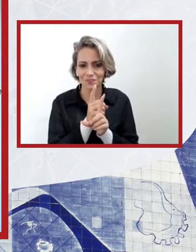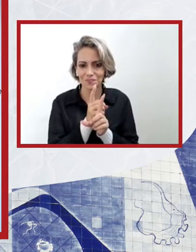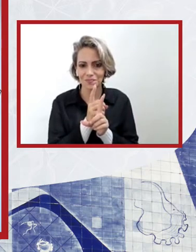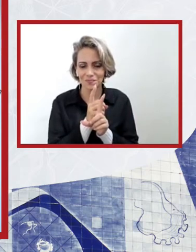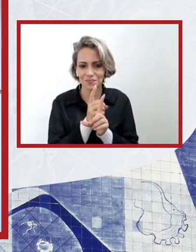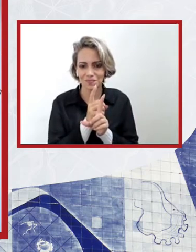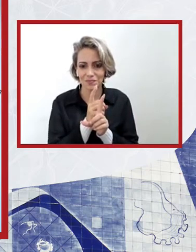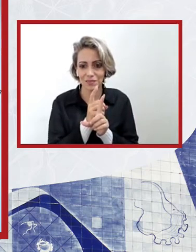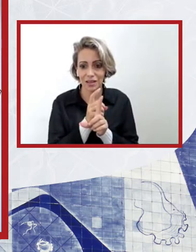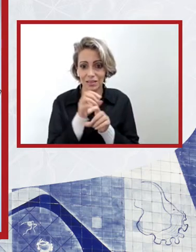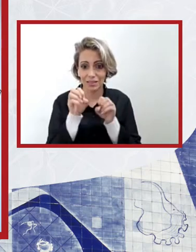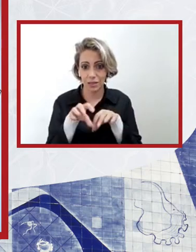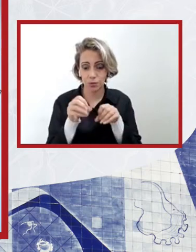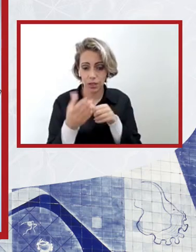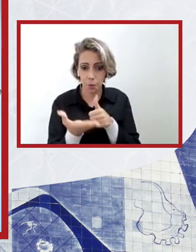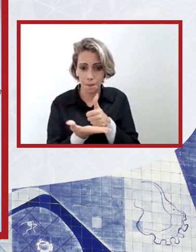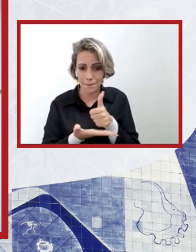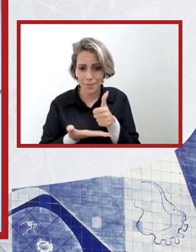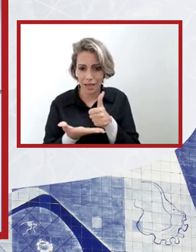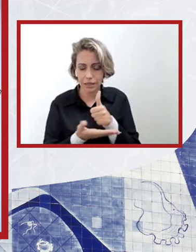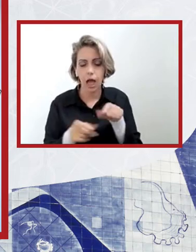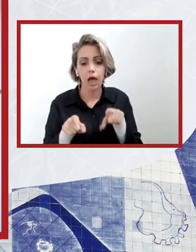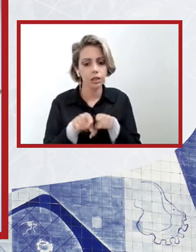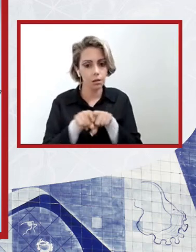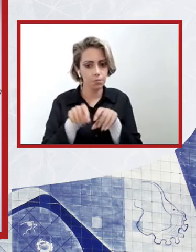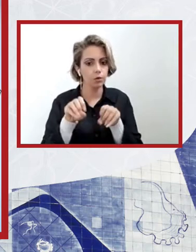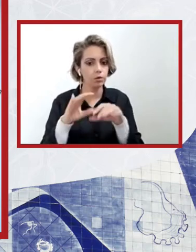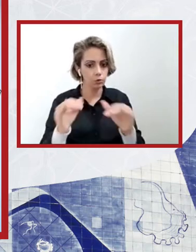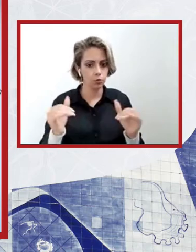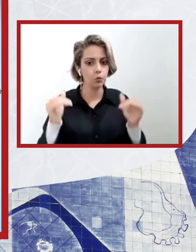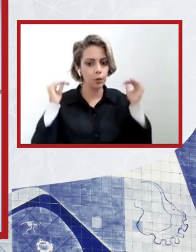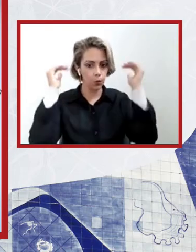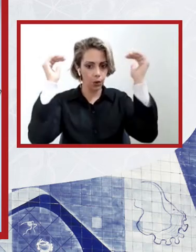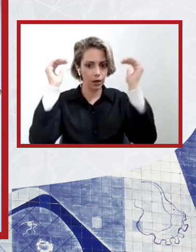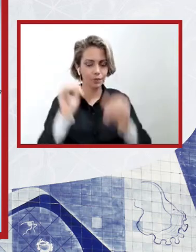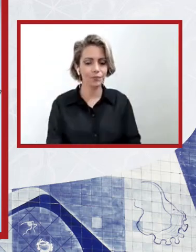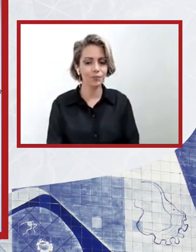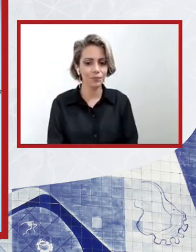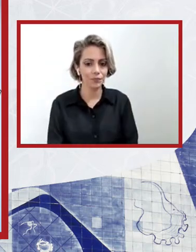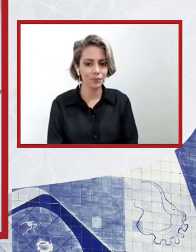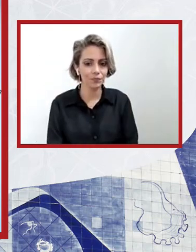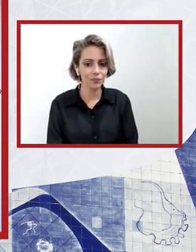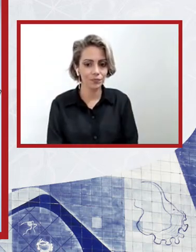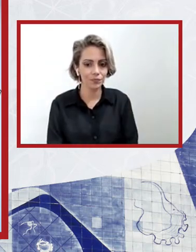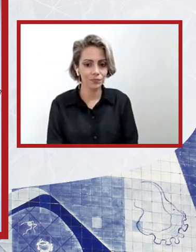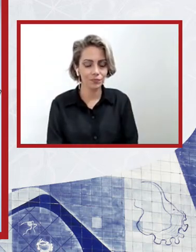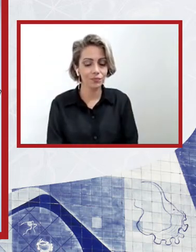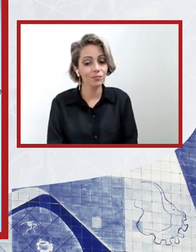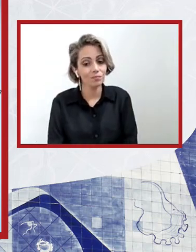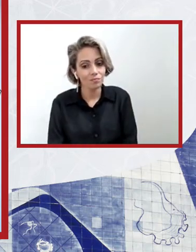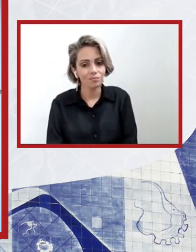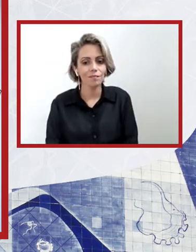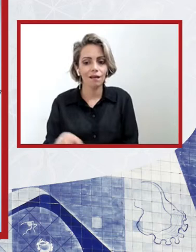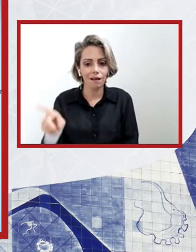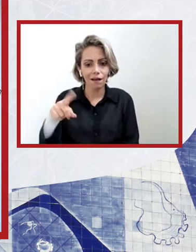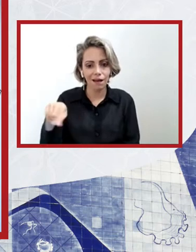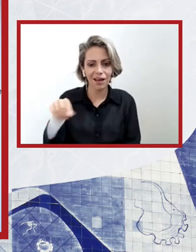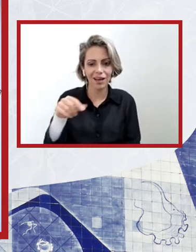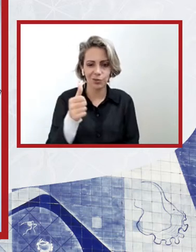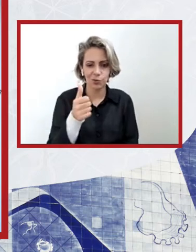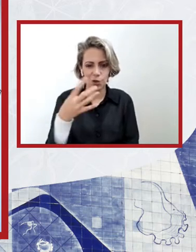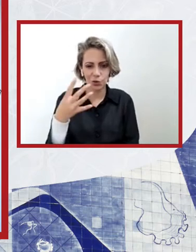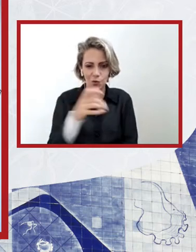na educação básica quanto no ensino superior. E eles foram falando, né,